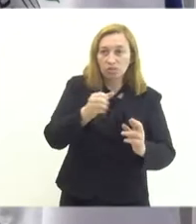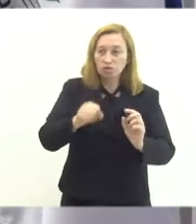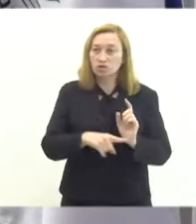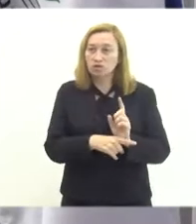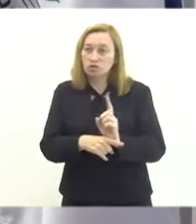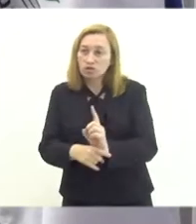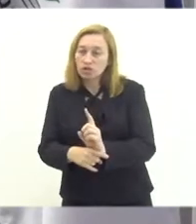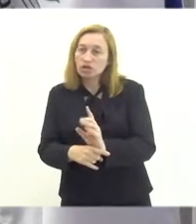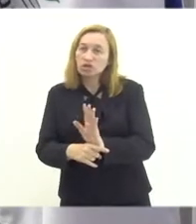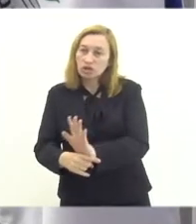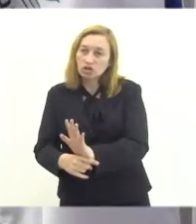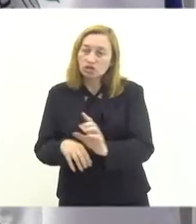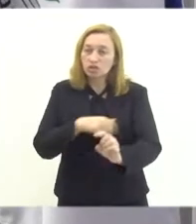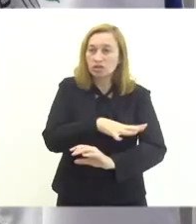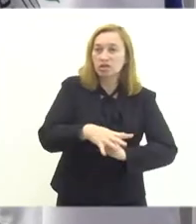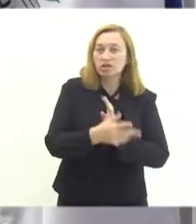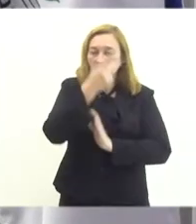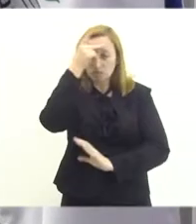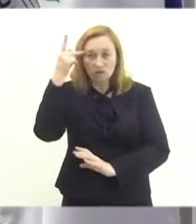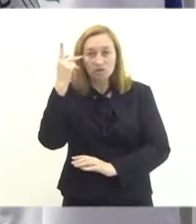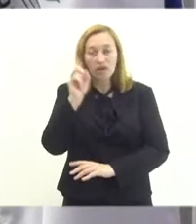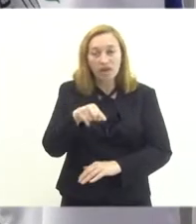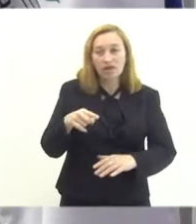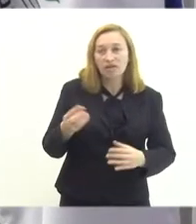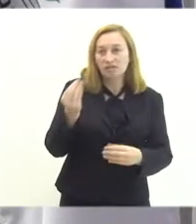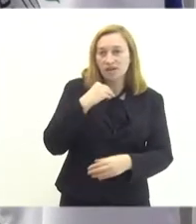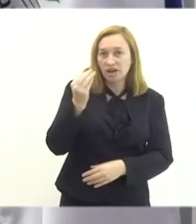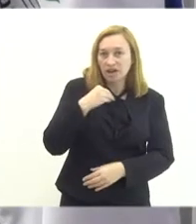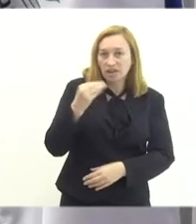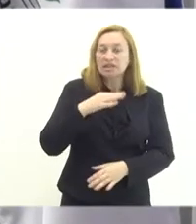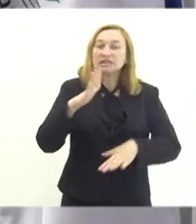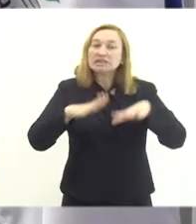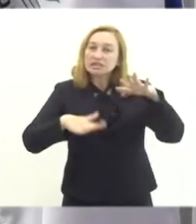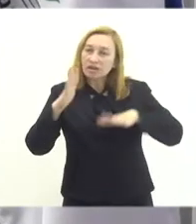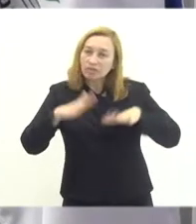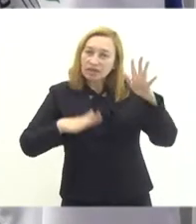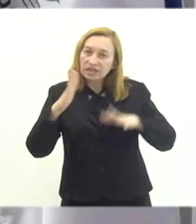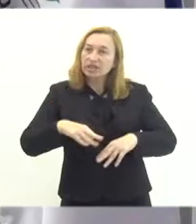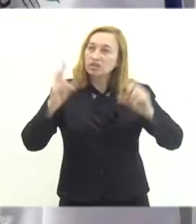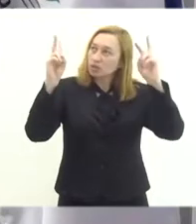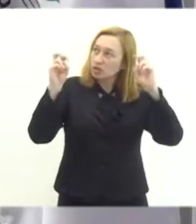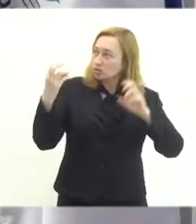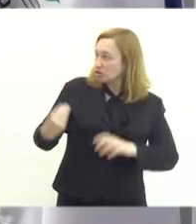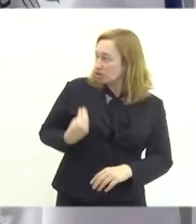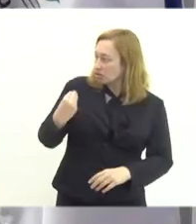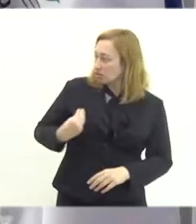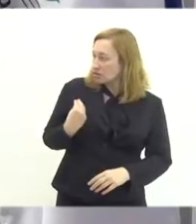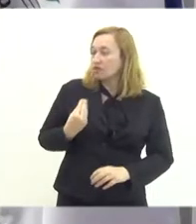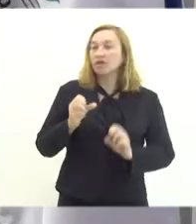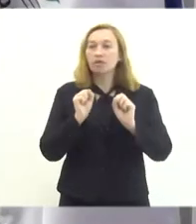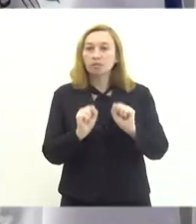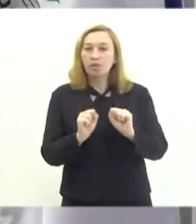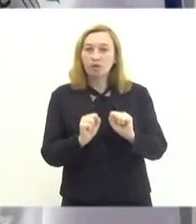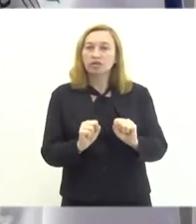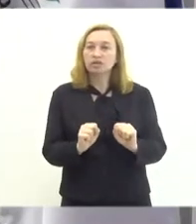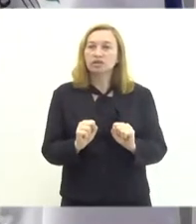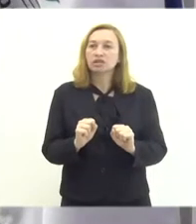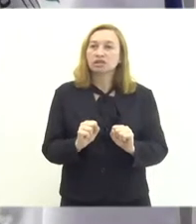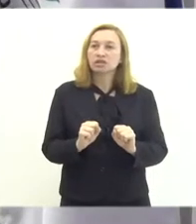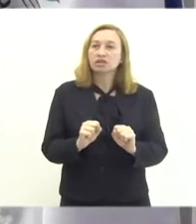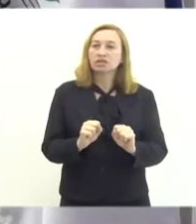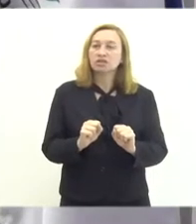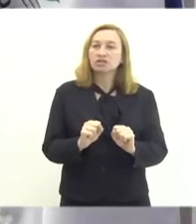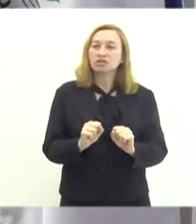destas pessoas são mais frágeis Além disso dependendo da situação e elas podem fazer uma